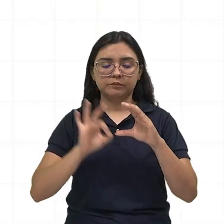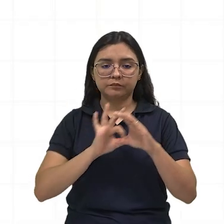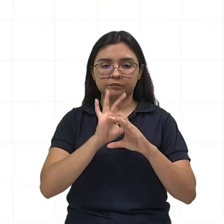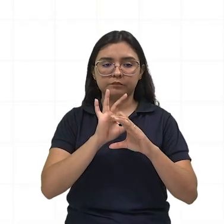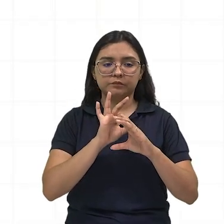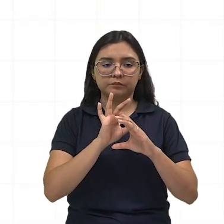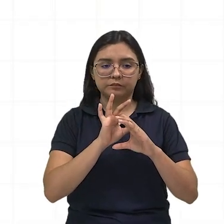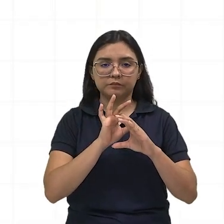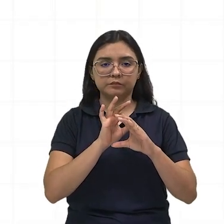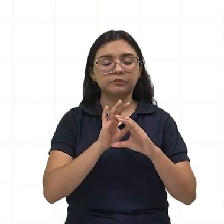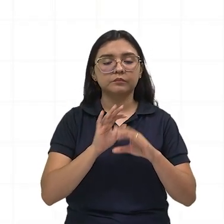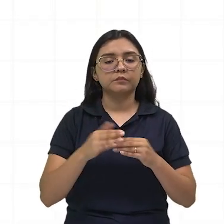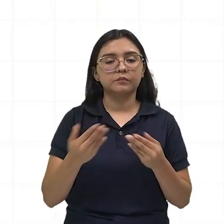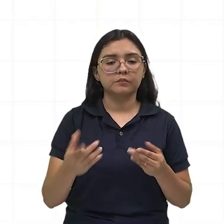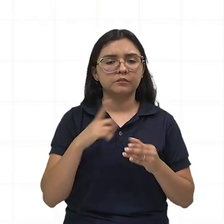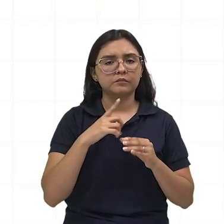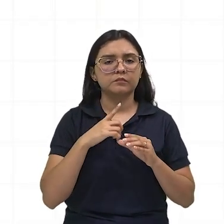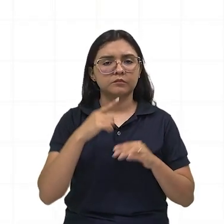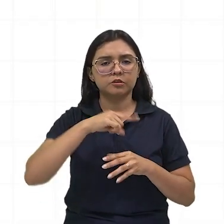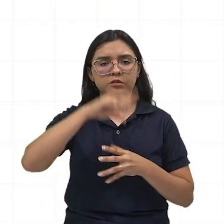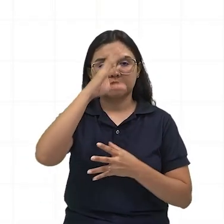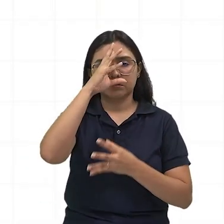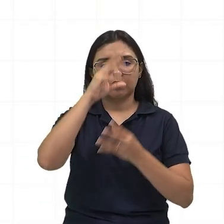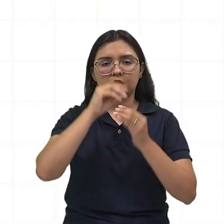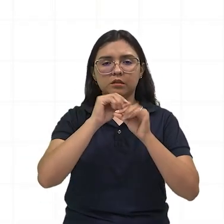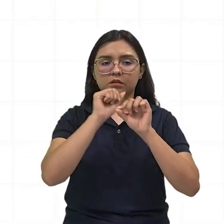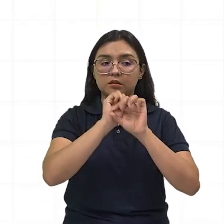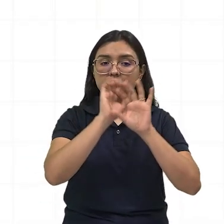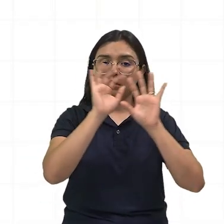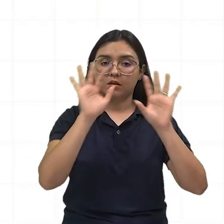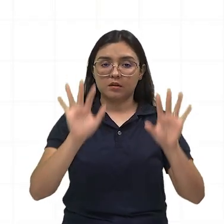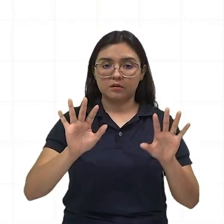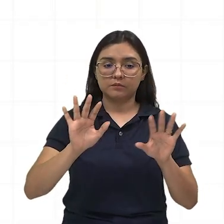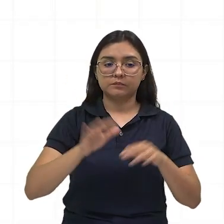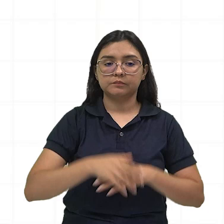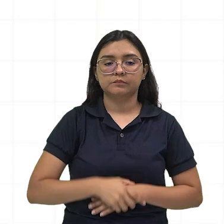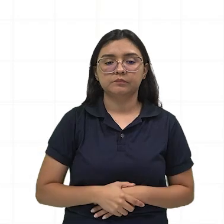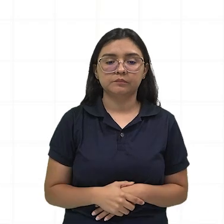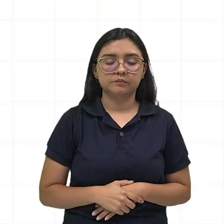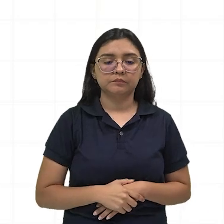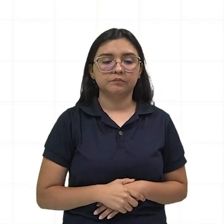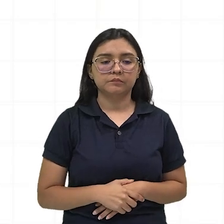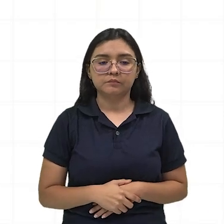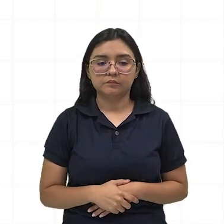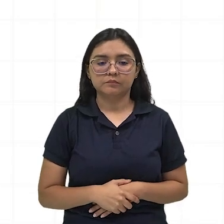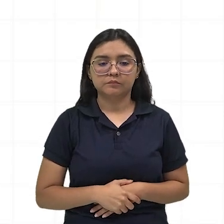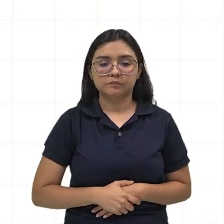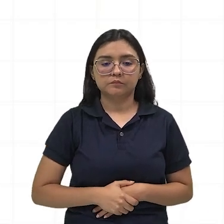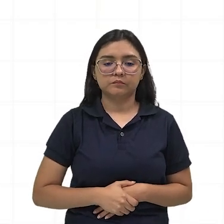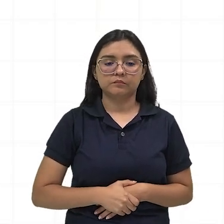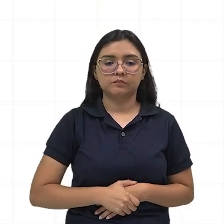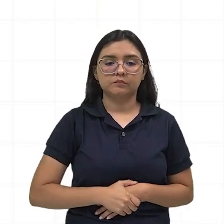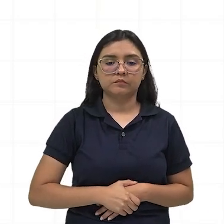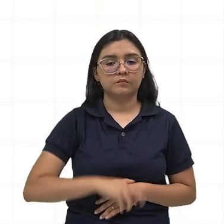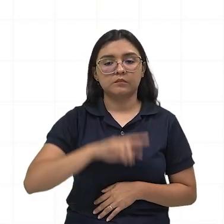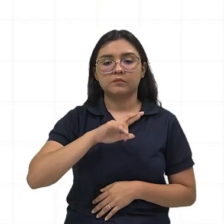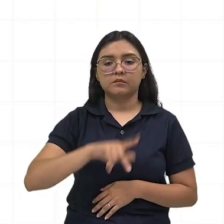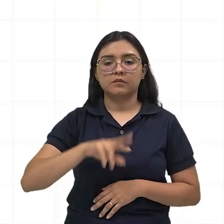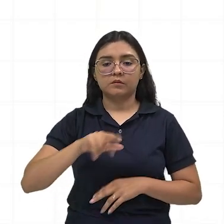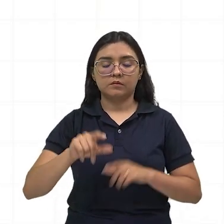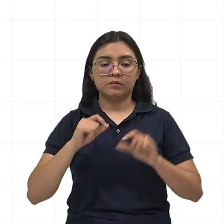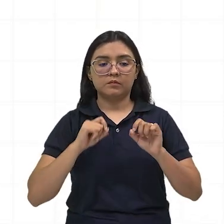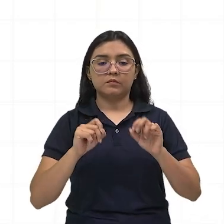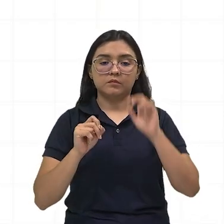Circunferência. Para isso ficar bem separado na cabeça de vocês, olha. Círculo e circunferência não são a mesma